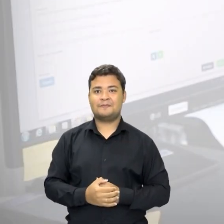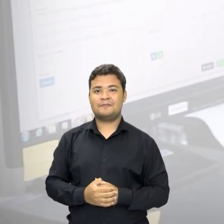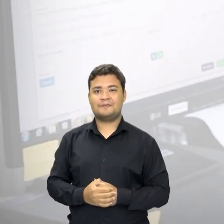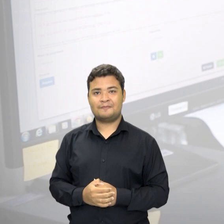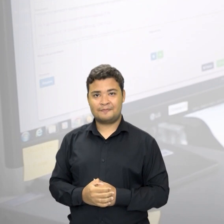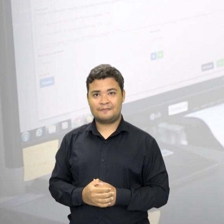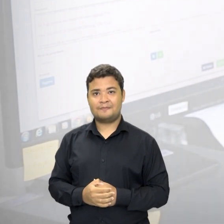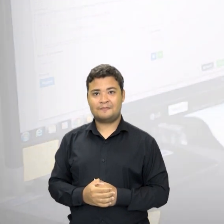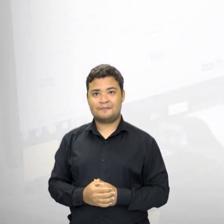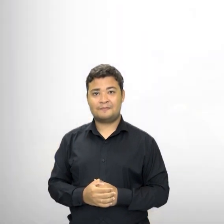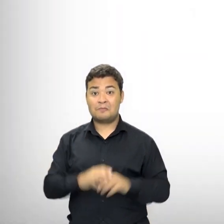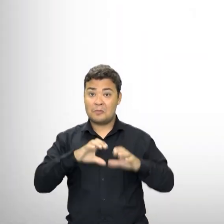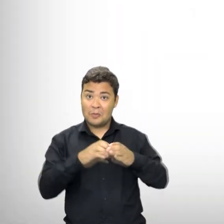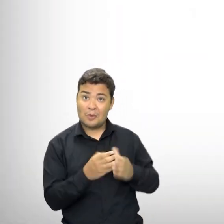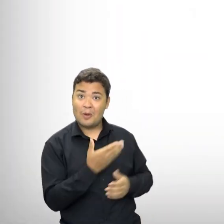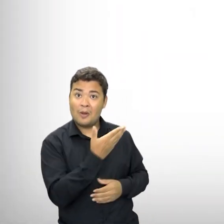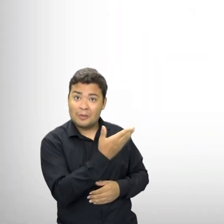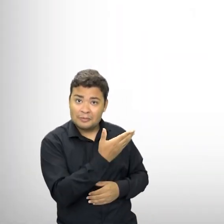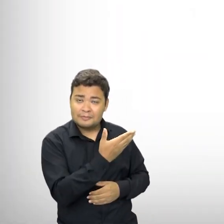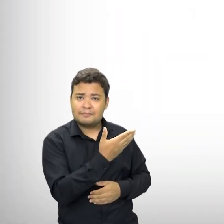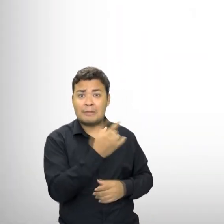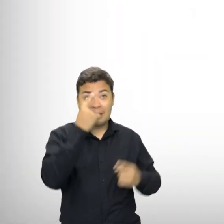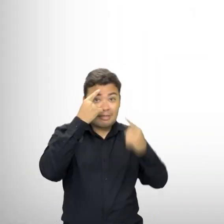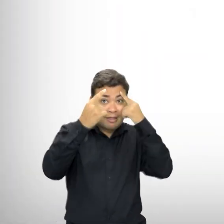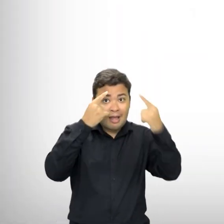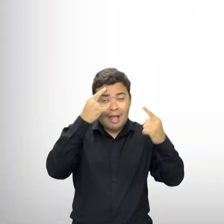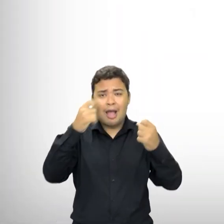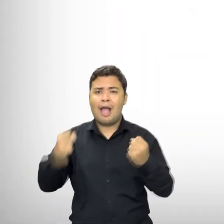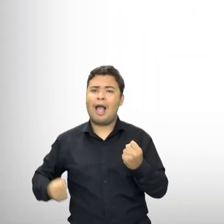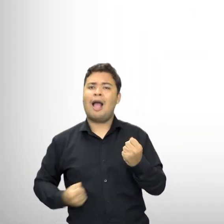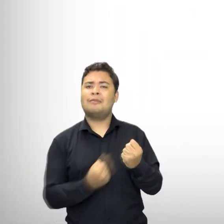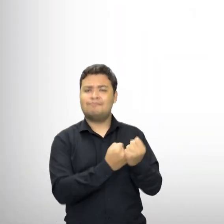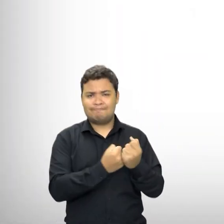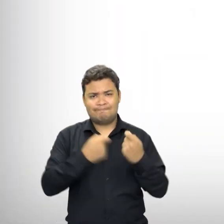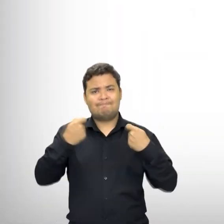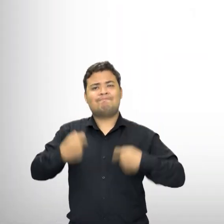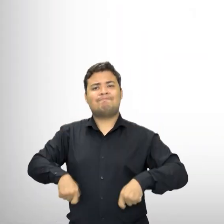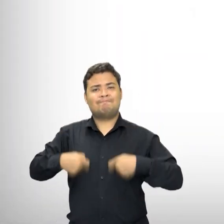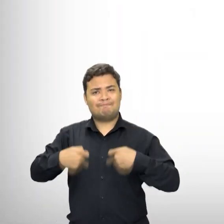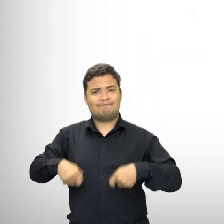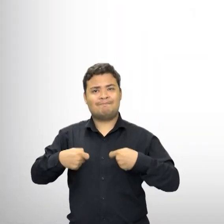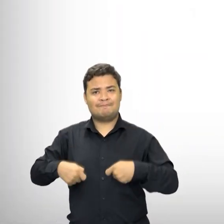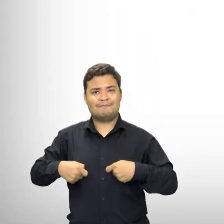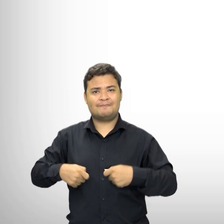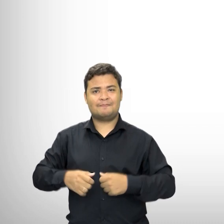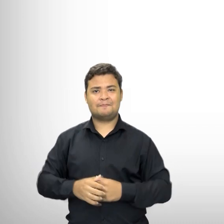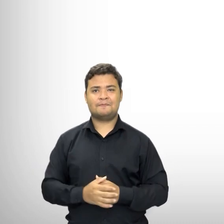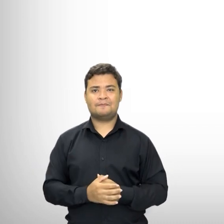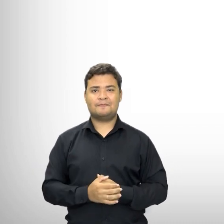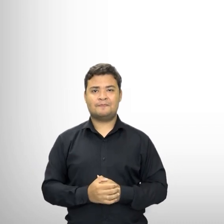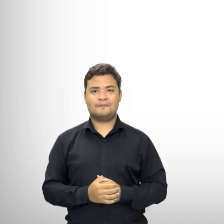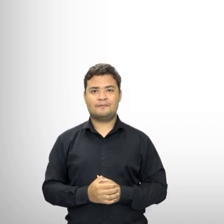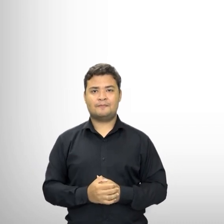3216-7300. FUNAP, porque grandes ideias precisam de apoio.